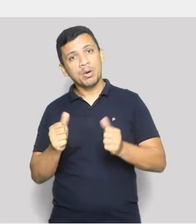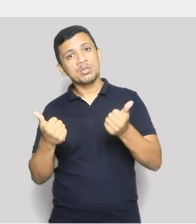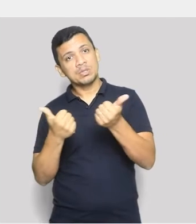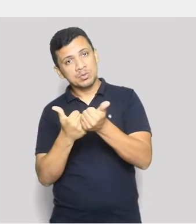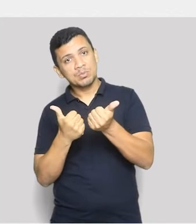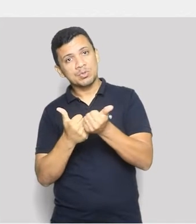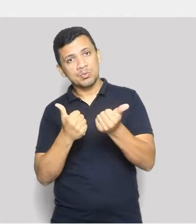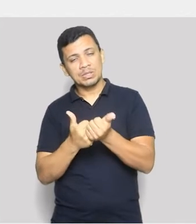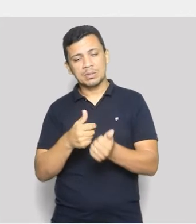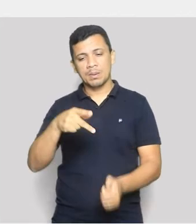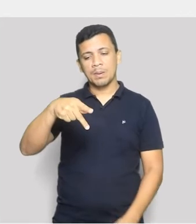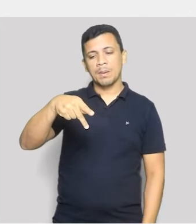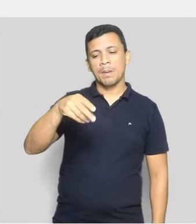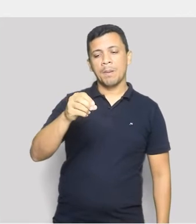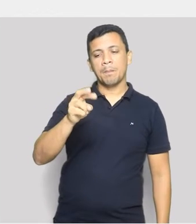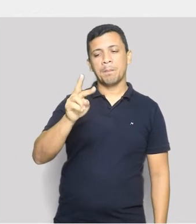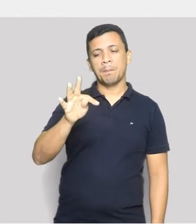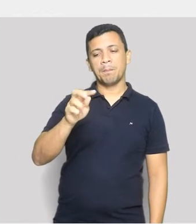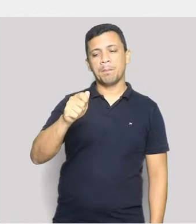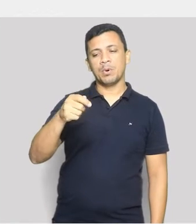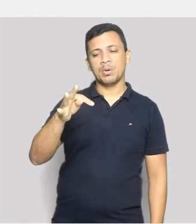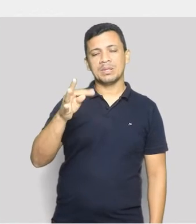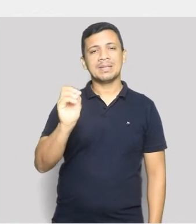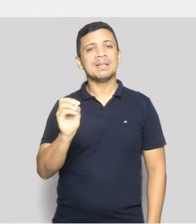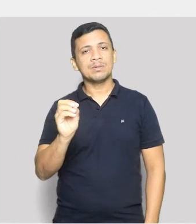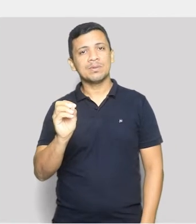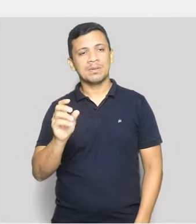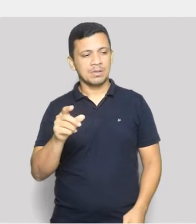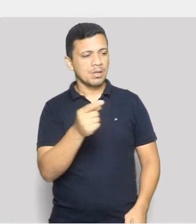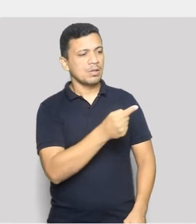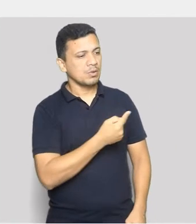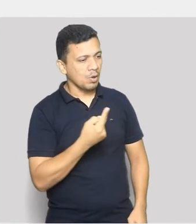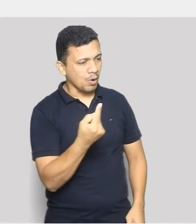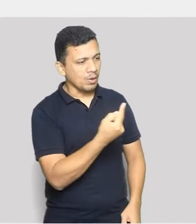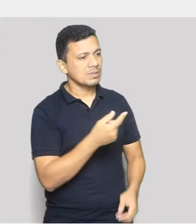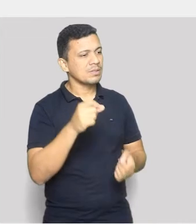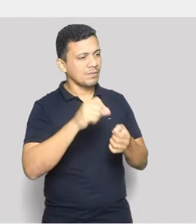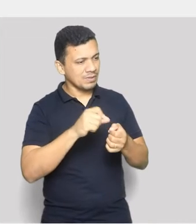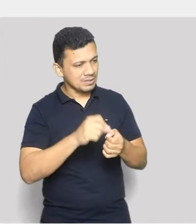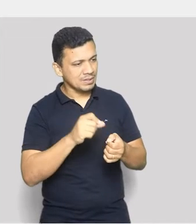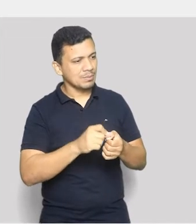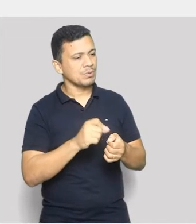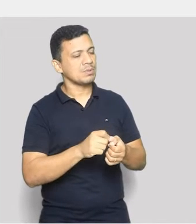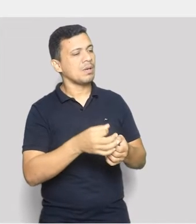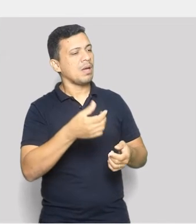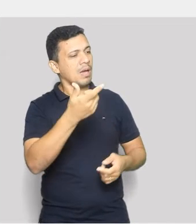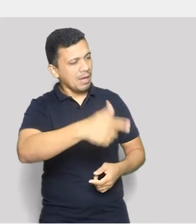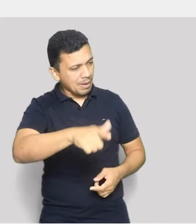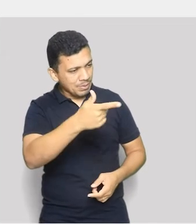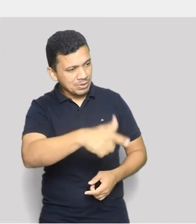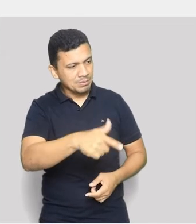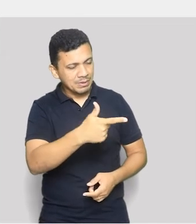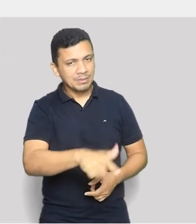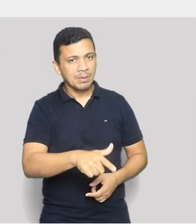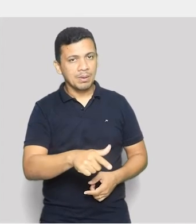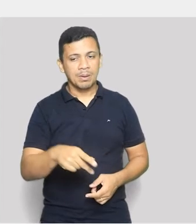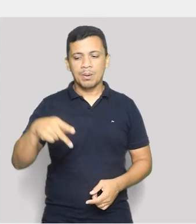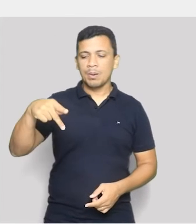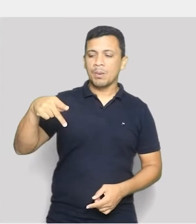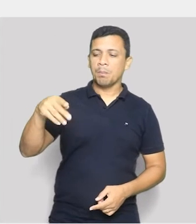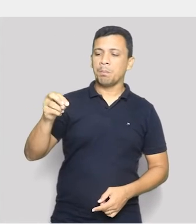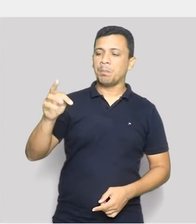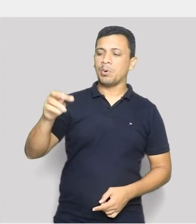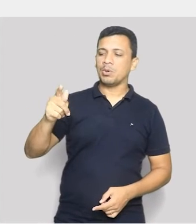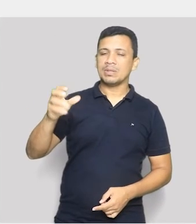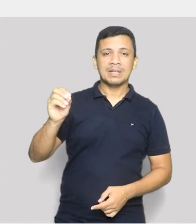por portanto. Nós somos aquilo que fazemos repetidamente. Portanto, excelência não é um ato, mas um hábito.